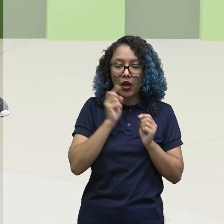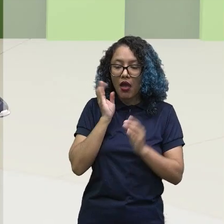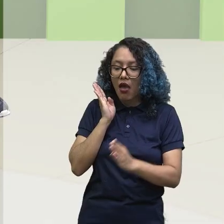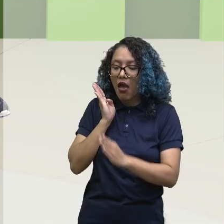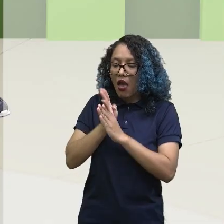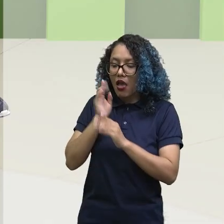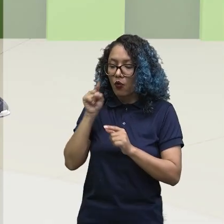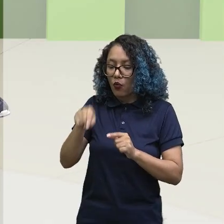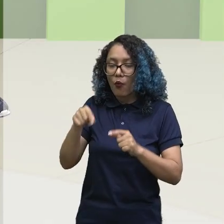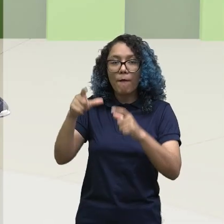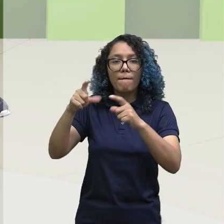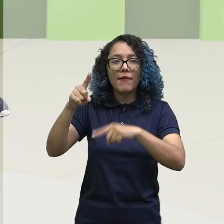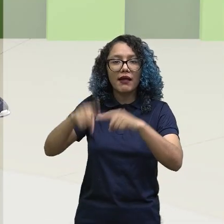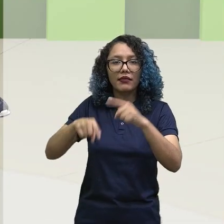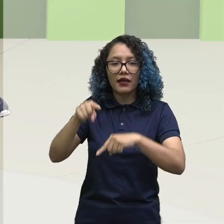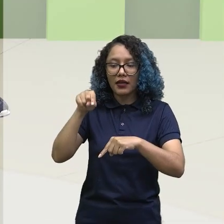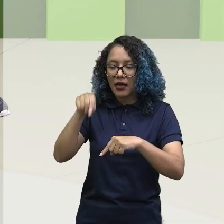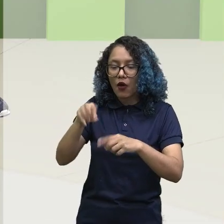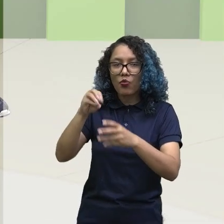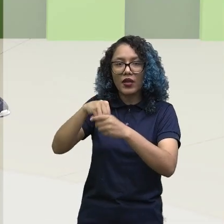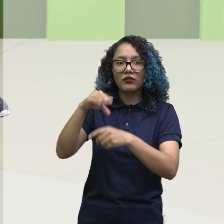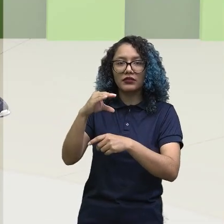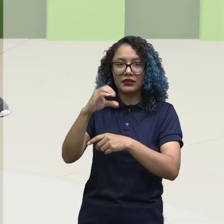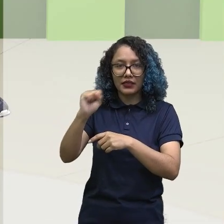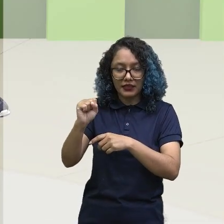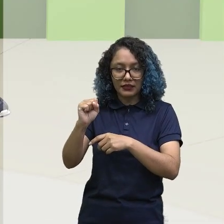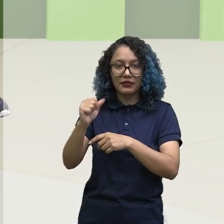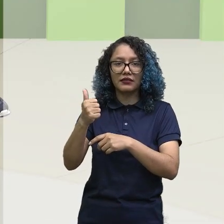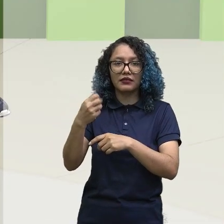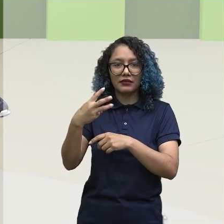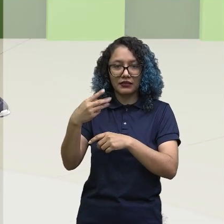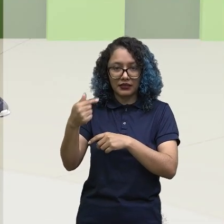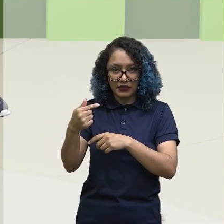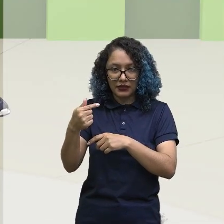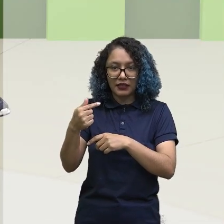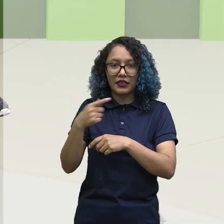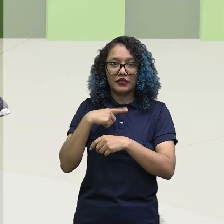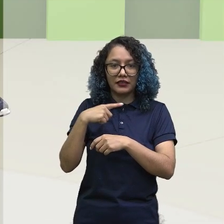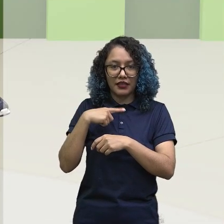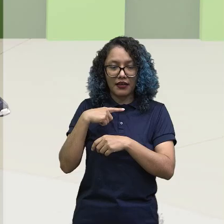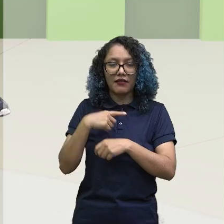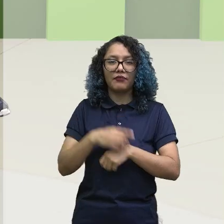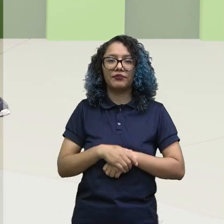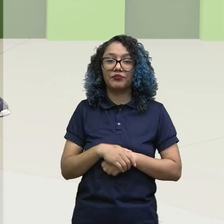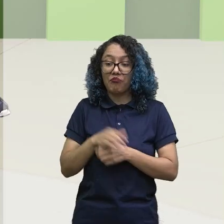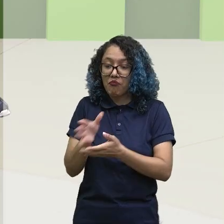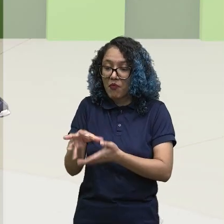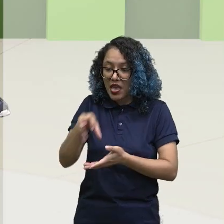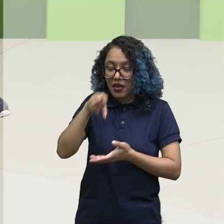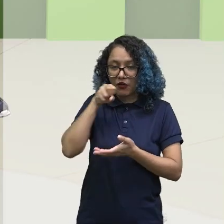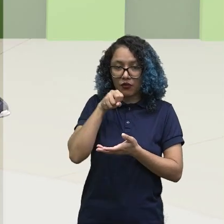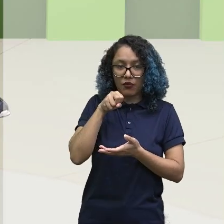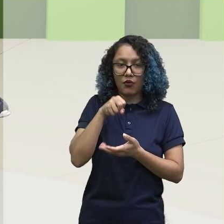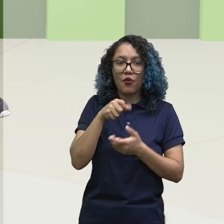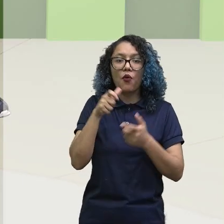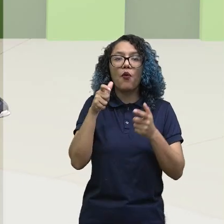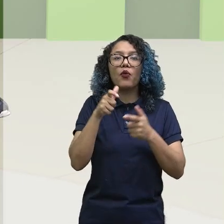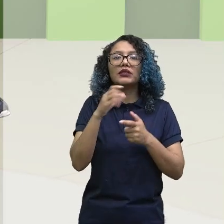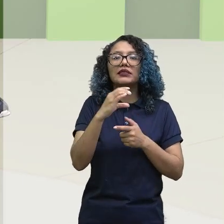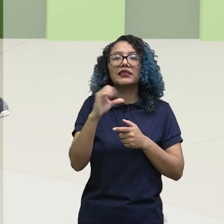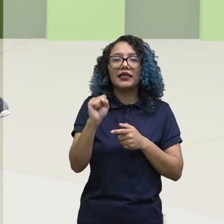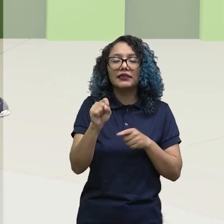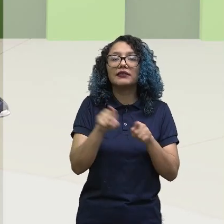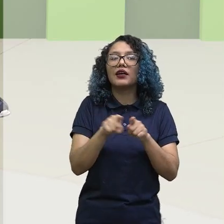Césio 137. O professor já ouviu isso em algum lugar? Exatamente, Chernobyl. Então, o Césio